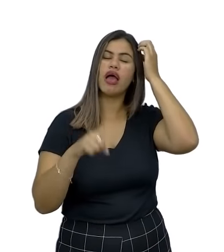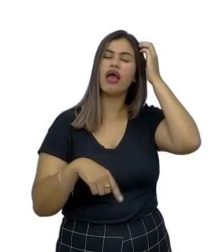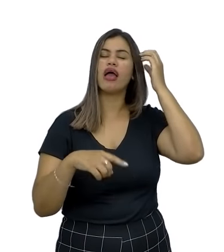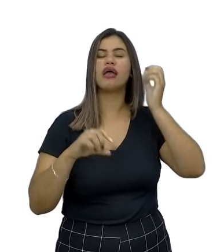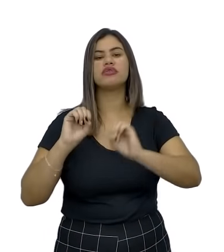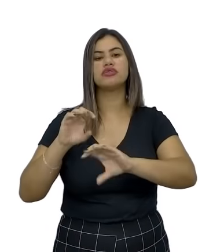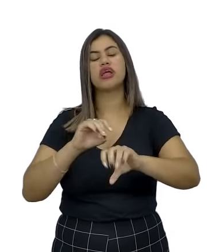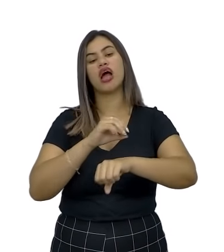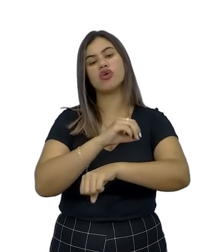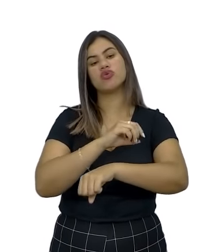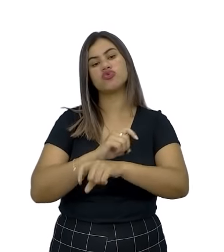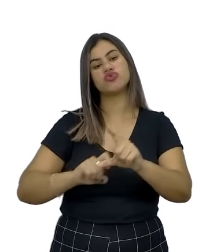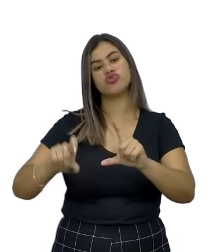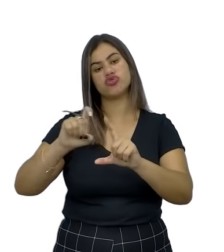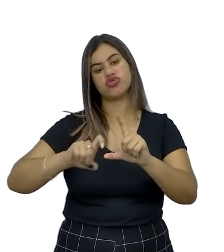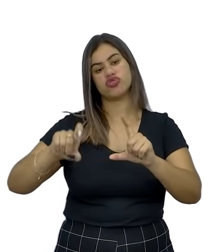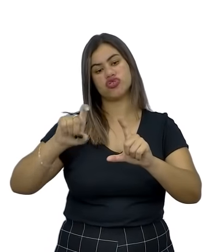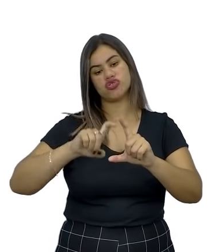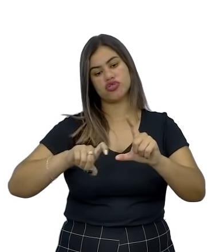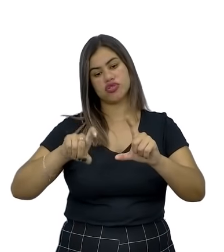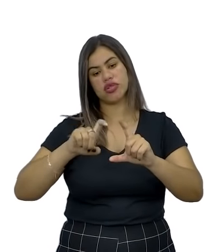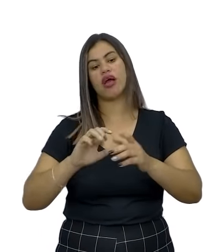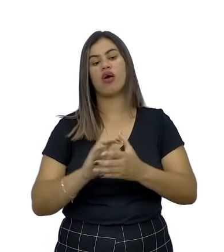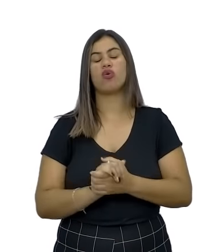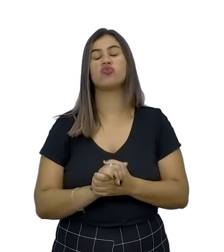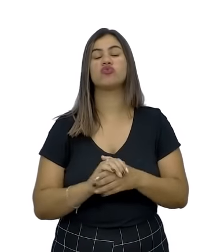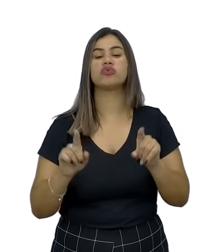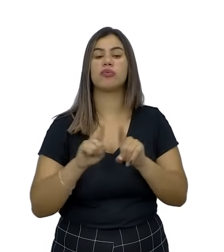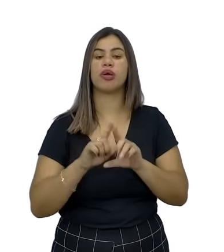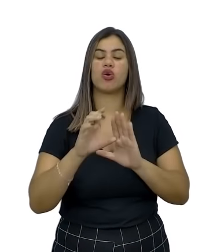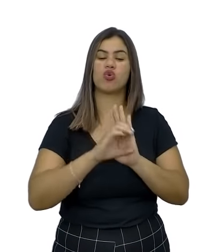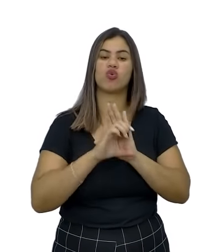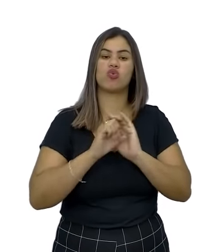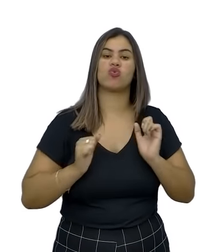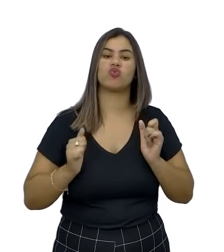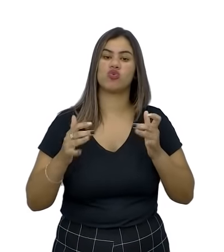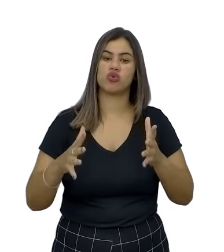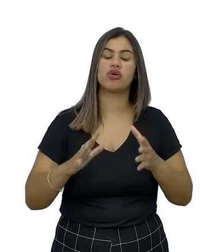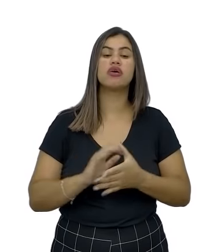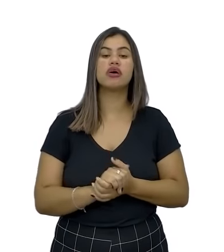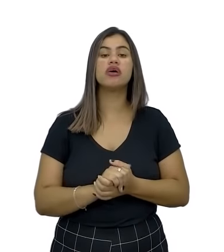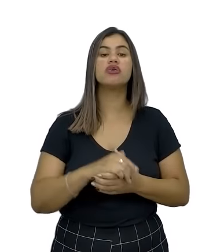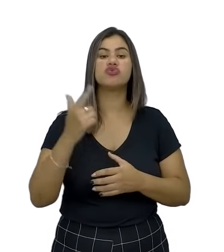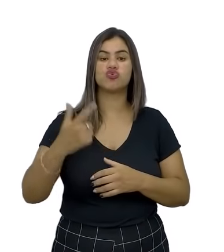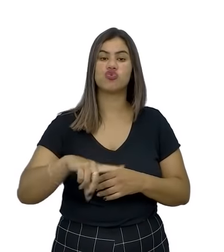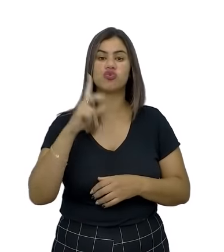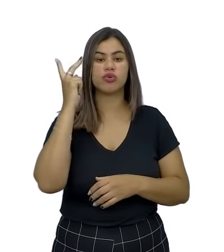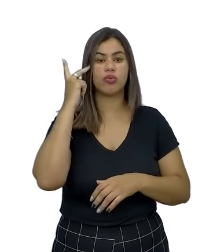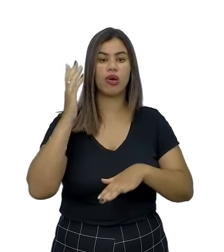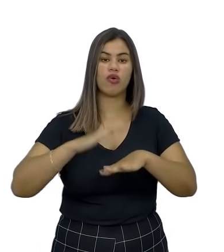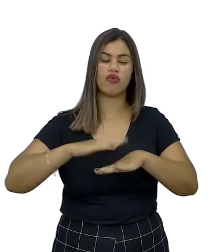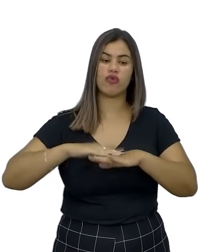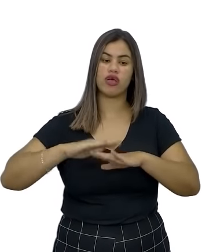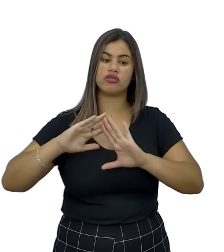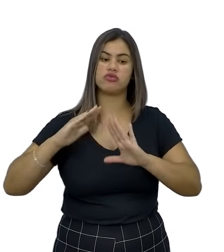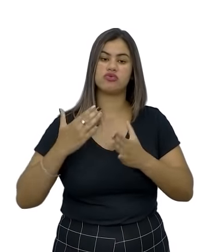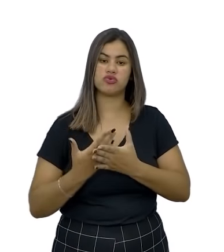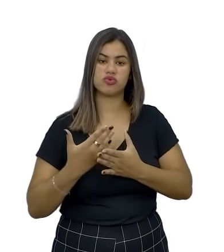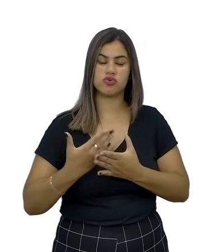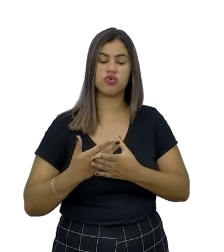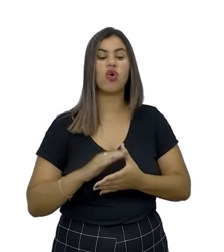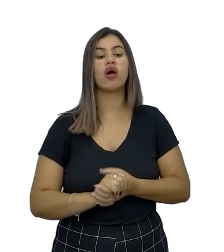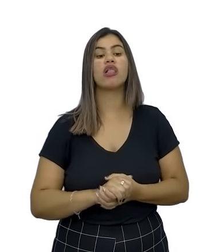digitais, fora outros recursos que a gente tem, né, o currículo em ação, São Paulo faz escola, né? Foi pensado também